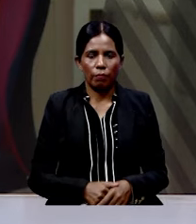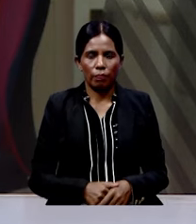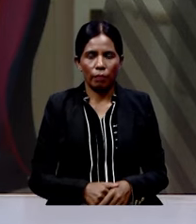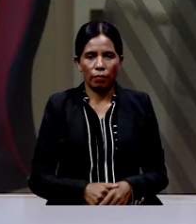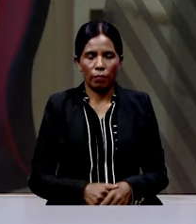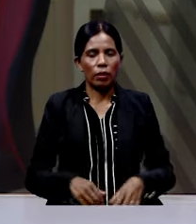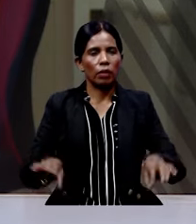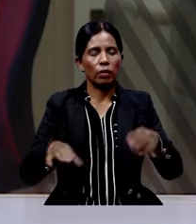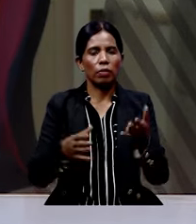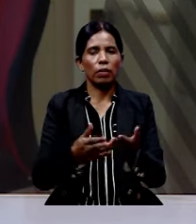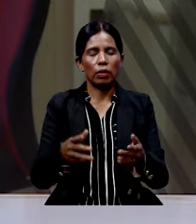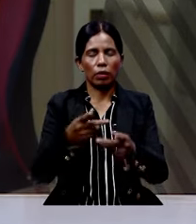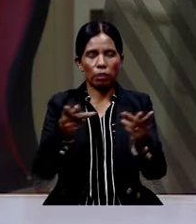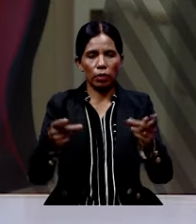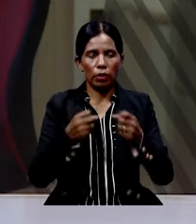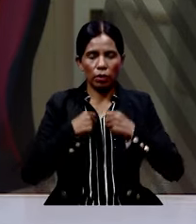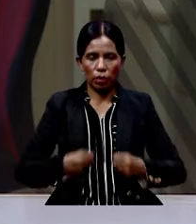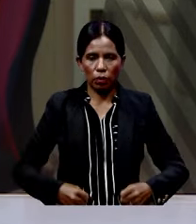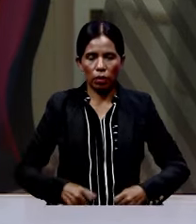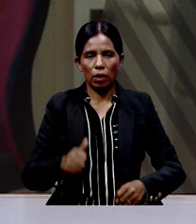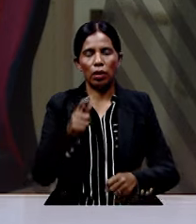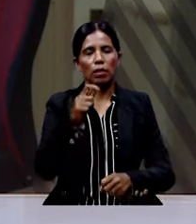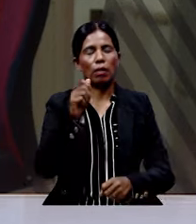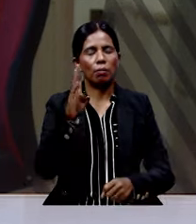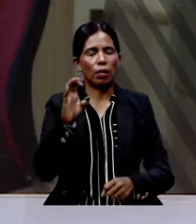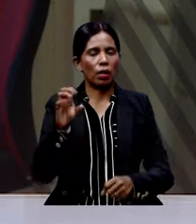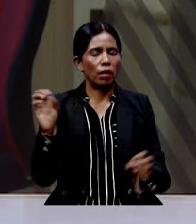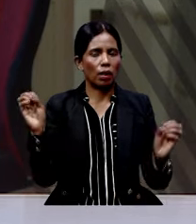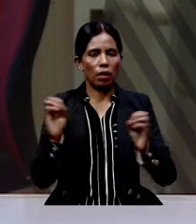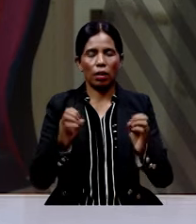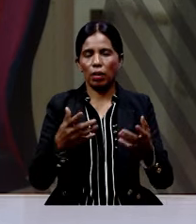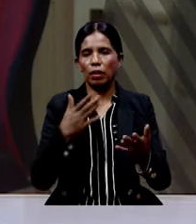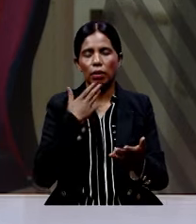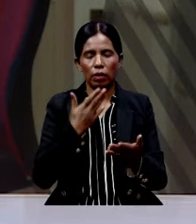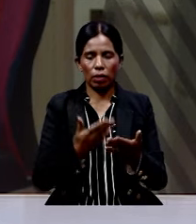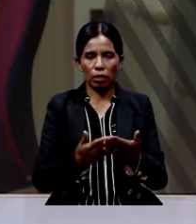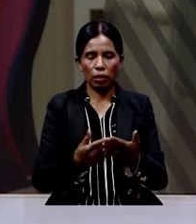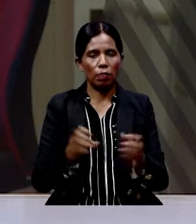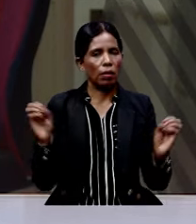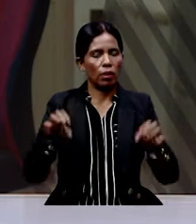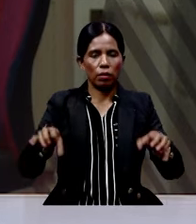prestação serviço e aposto saúde atabai ladun diak tamba menos recurso humano.